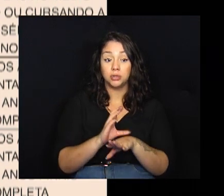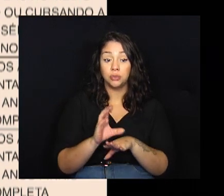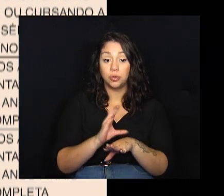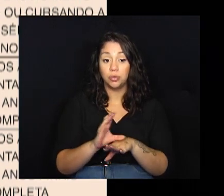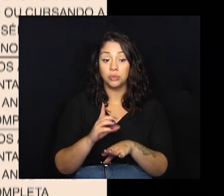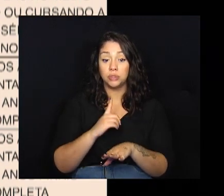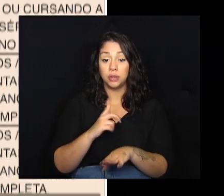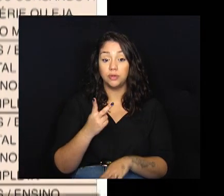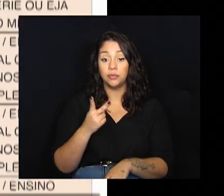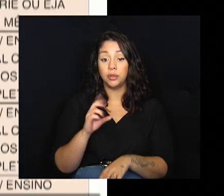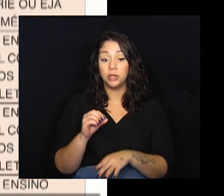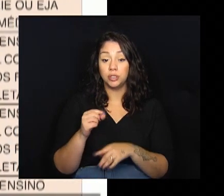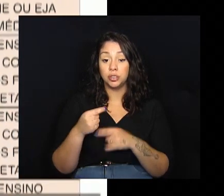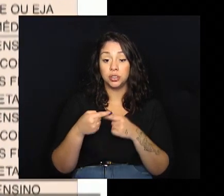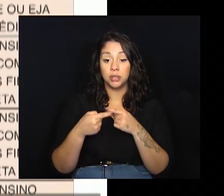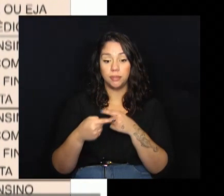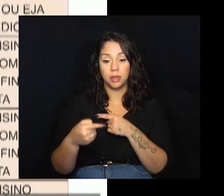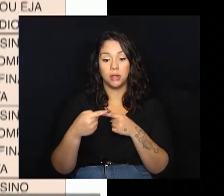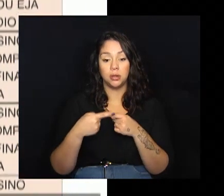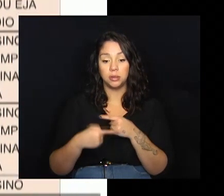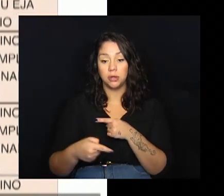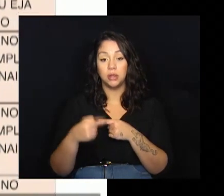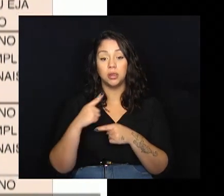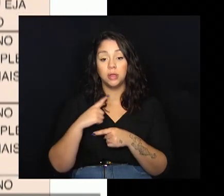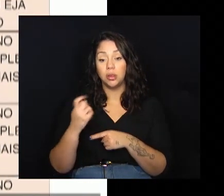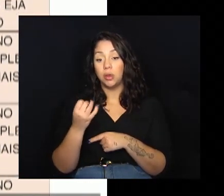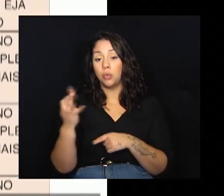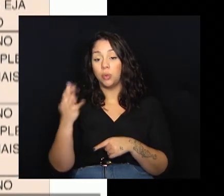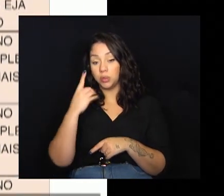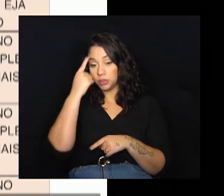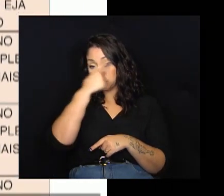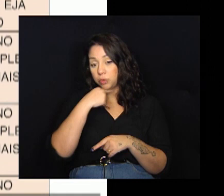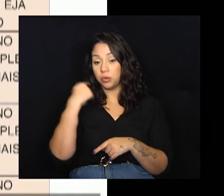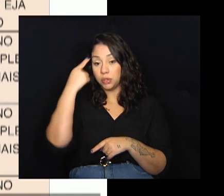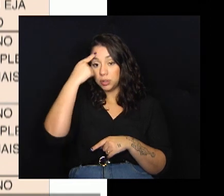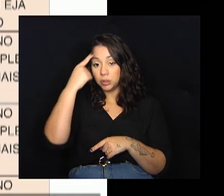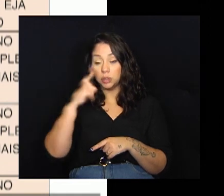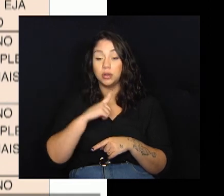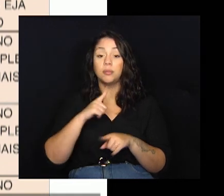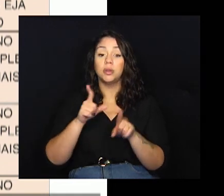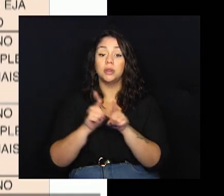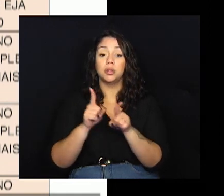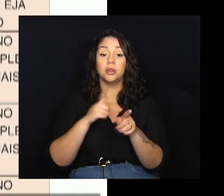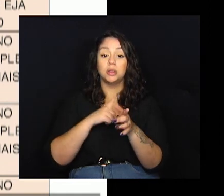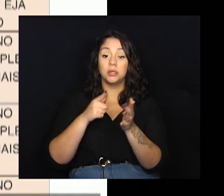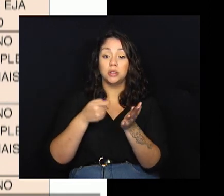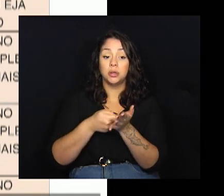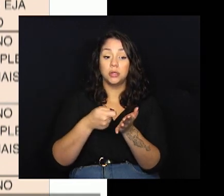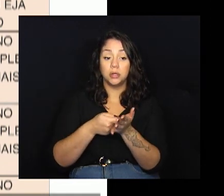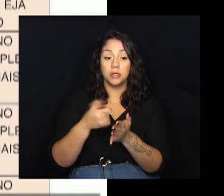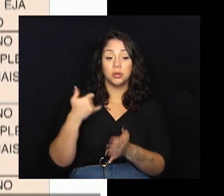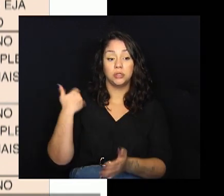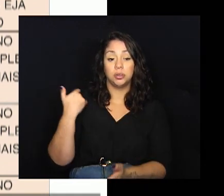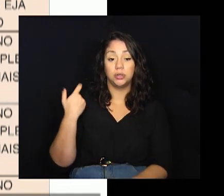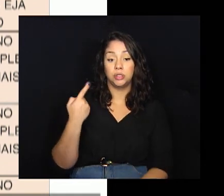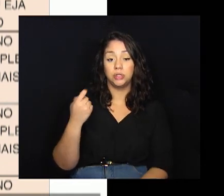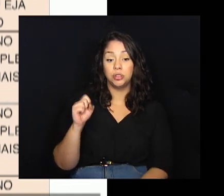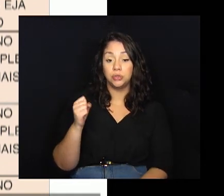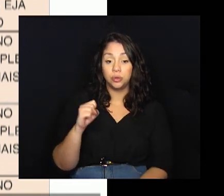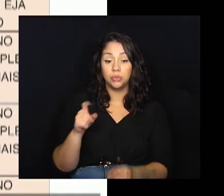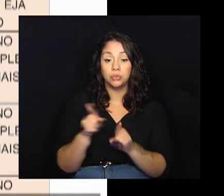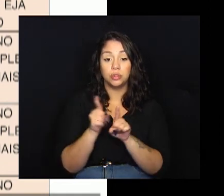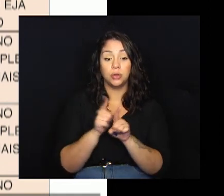20 semanas tem a carga horária e ainda as exigências olha 18 anos ensino fundamental completo